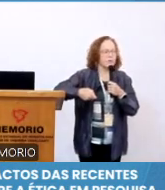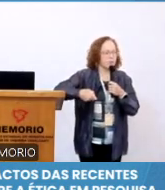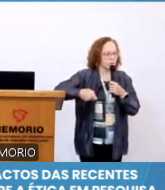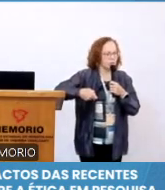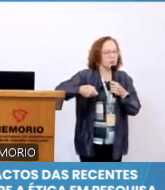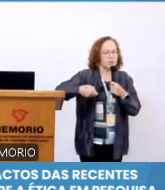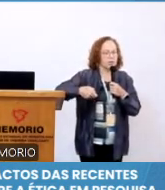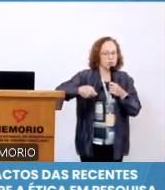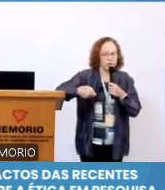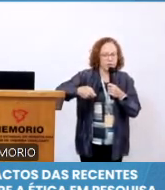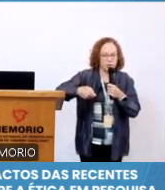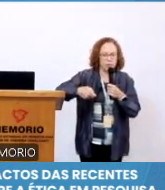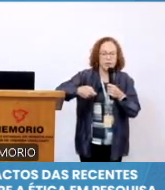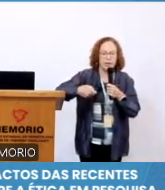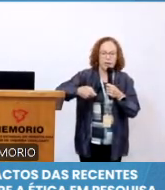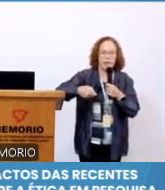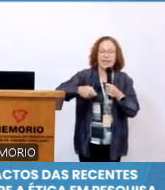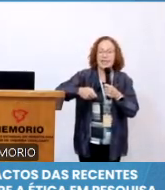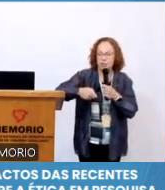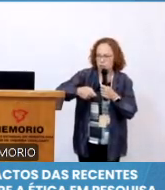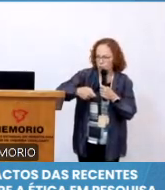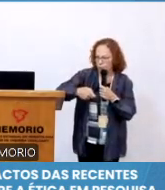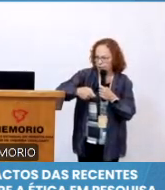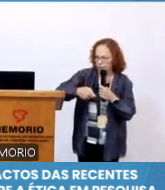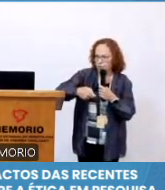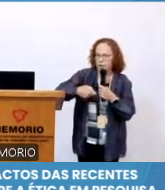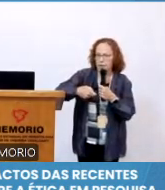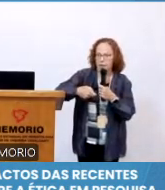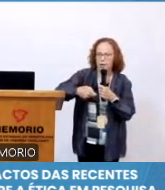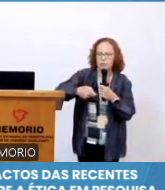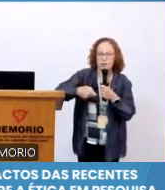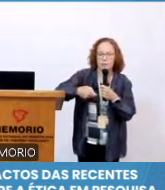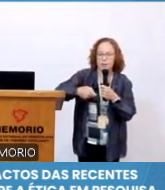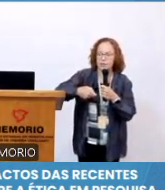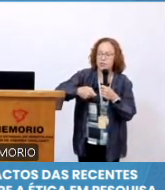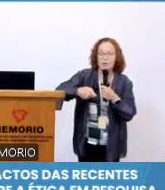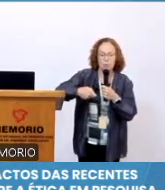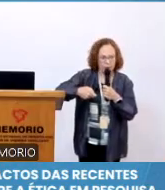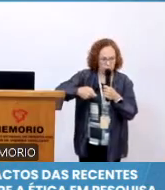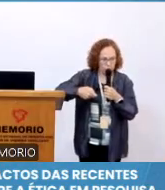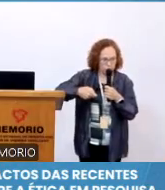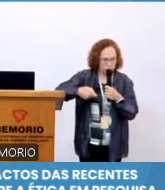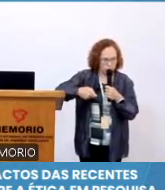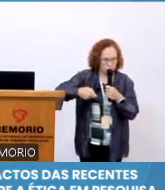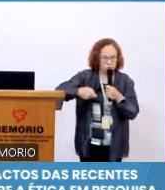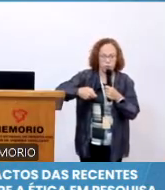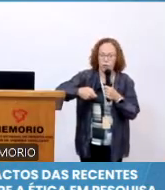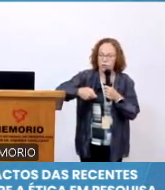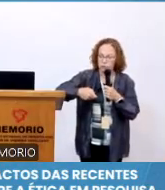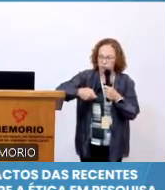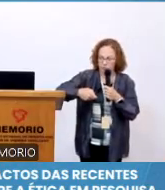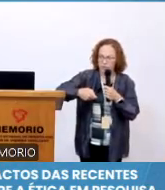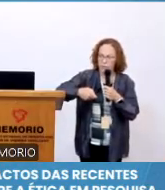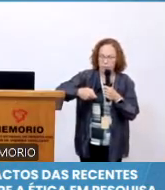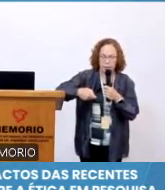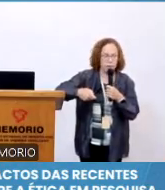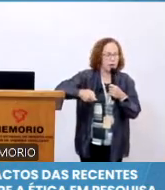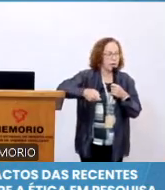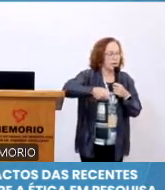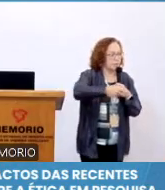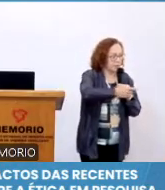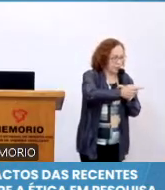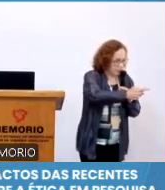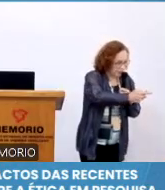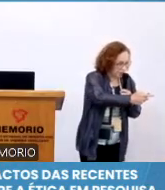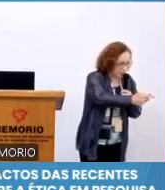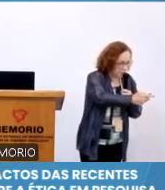Se for um estudo de alto risco, será, neste momento, seria um CEP de São Paulo, dos 8 CEPs de São Paulo.